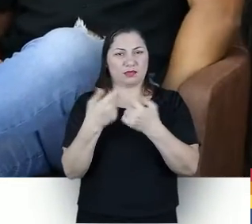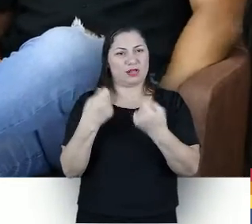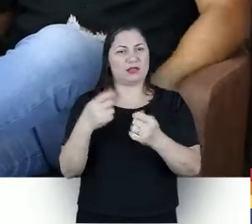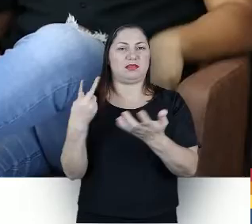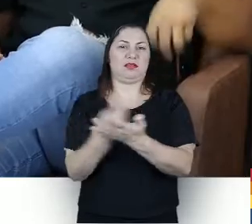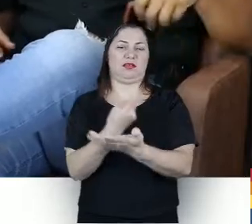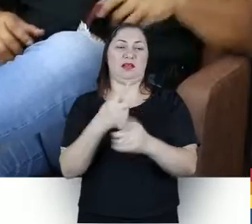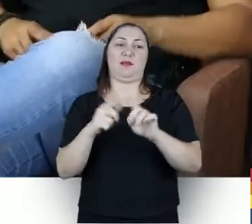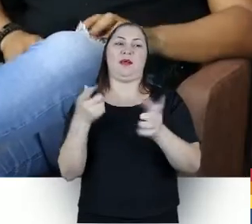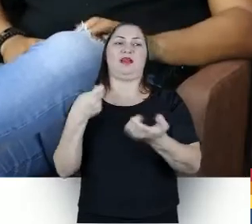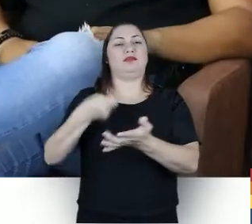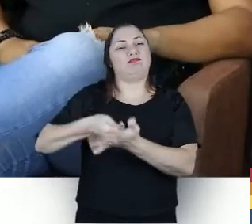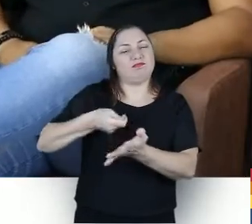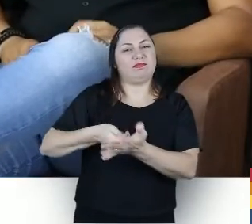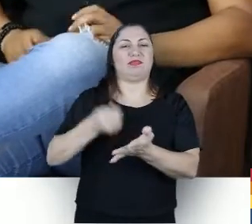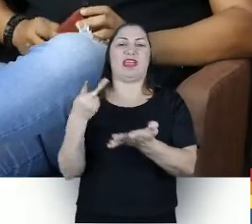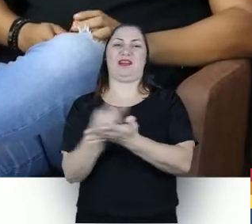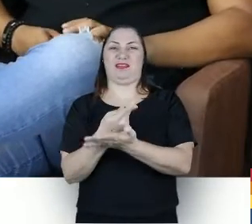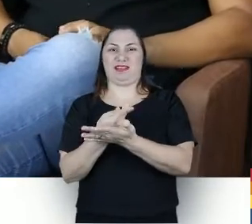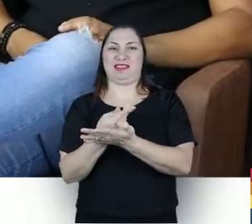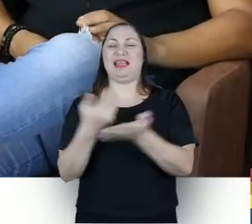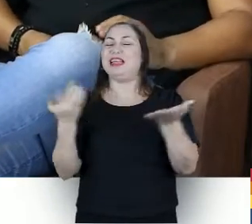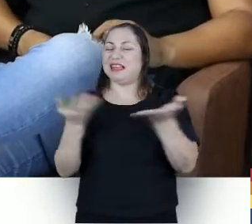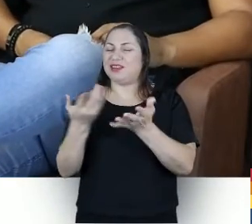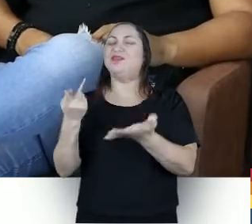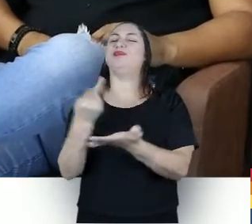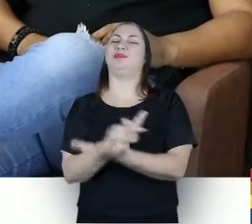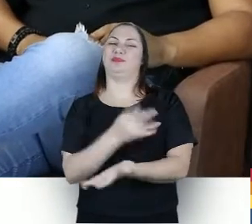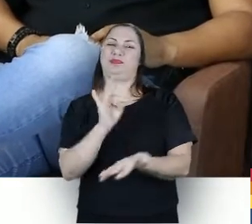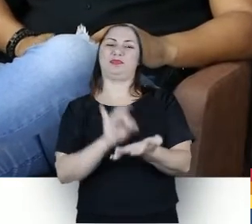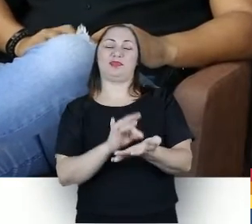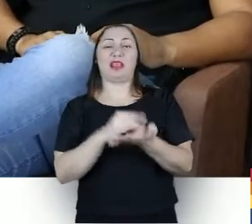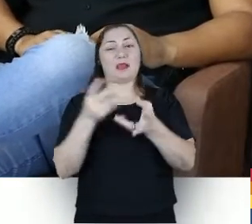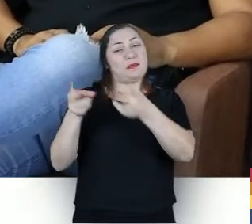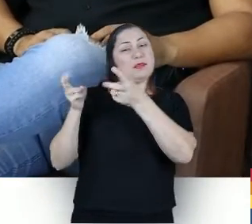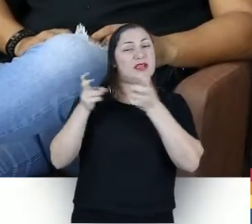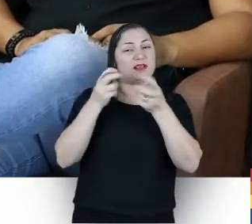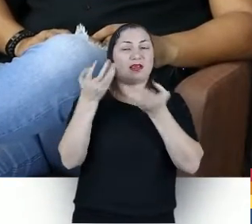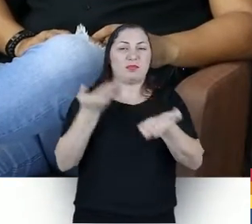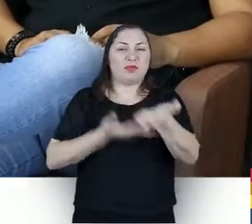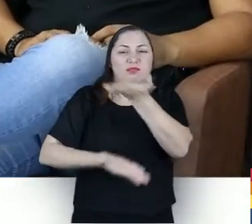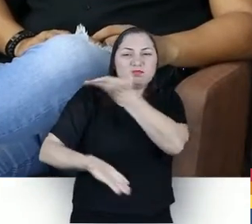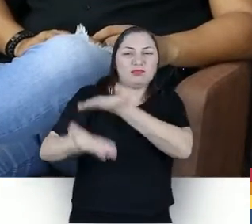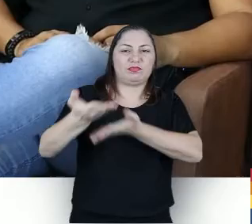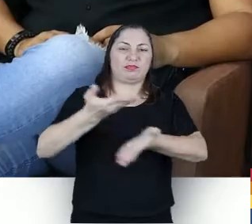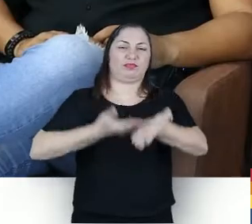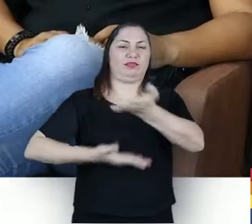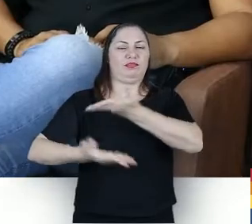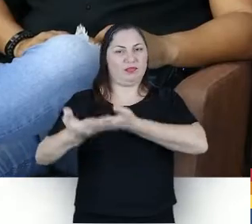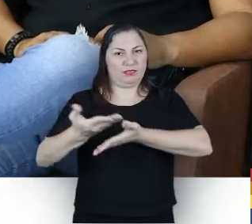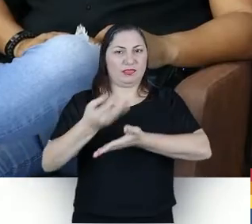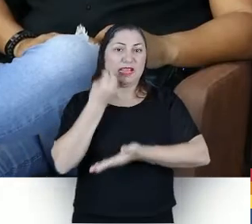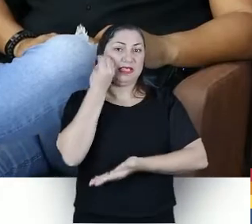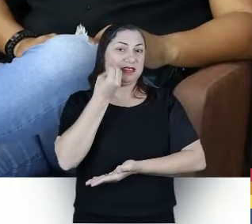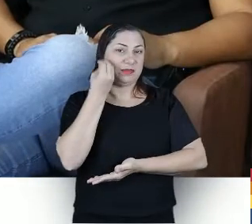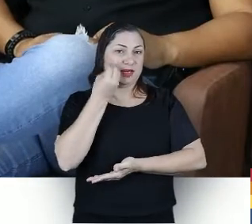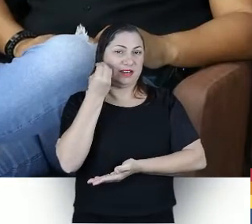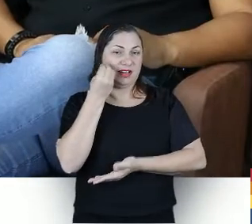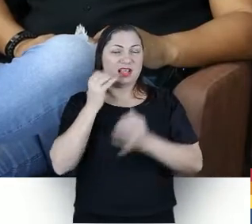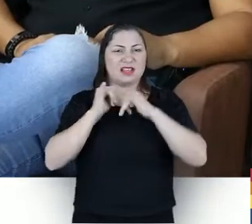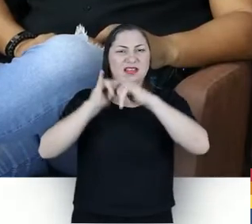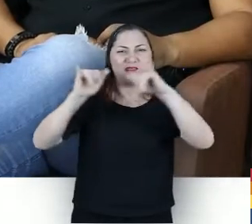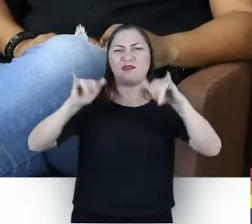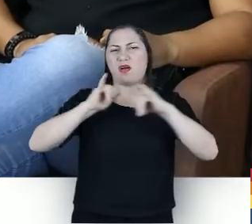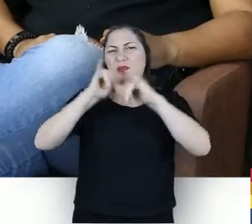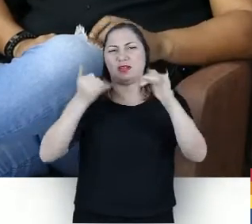outra área, consegue dar um norte para esse professor, né? Então, eu acho que essa troca, ela está ali no papel, né, que ela tem que